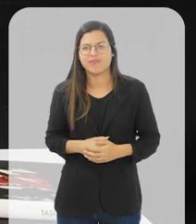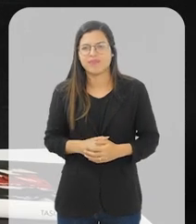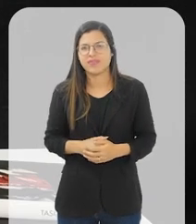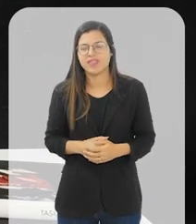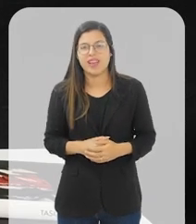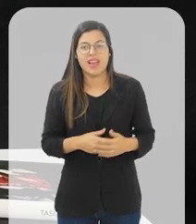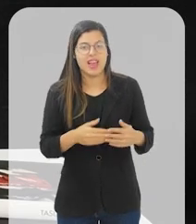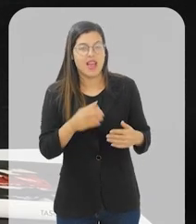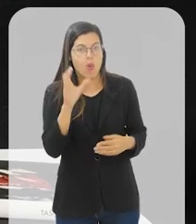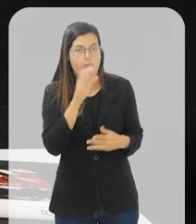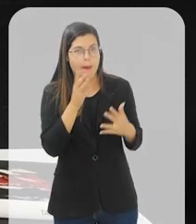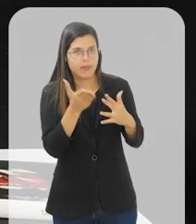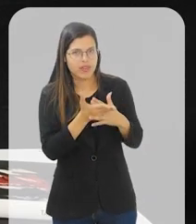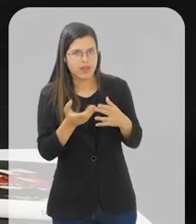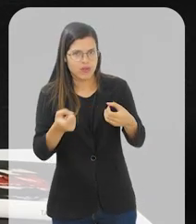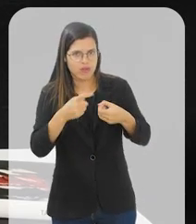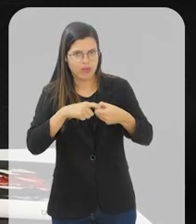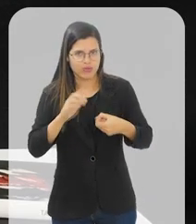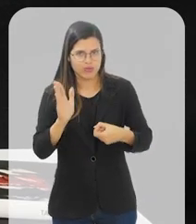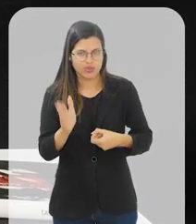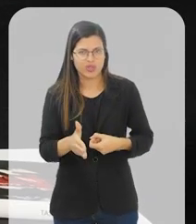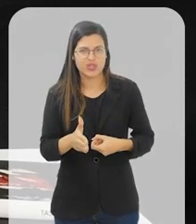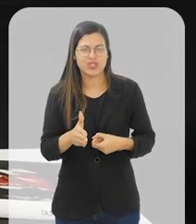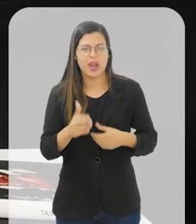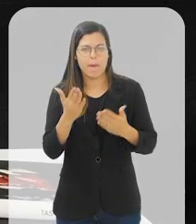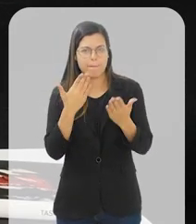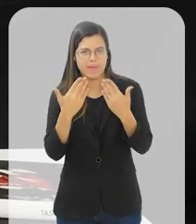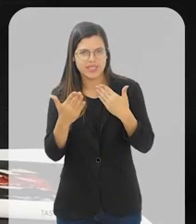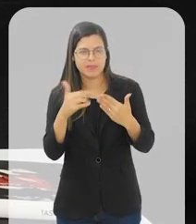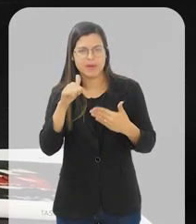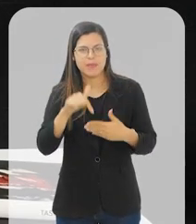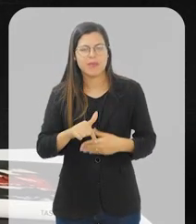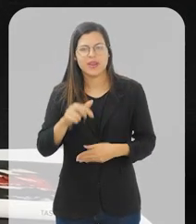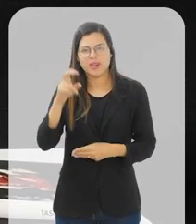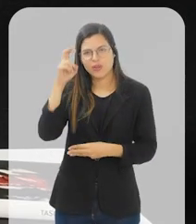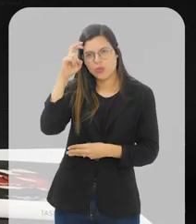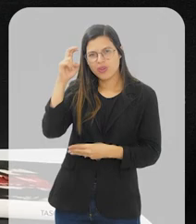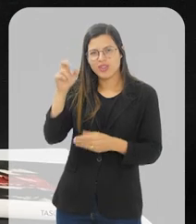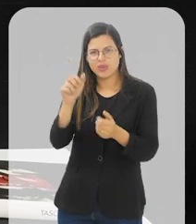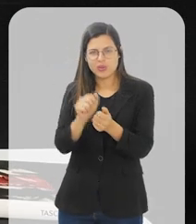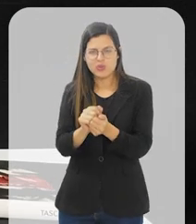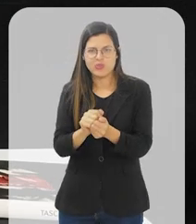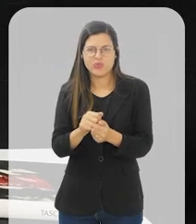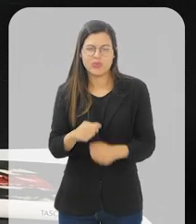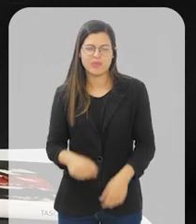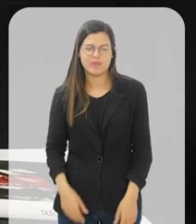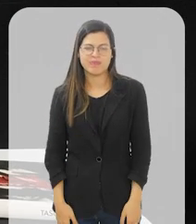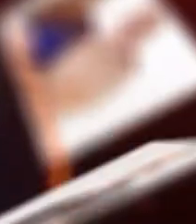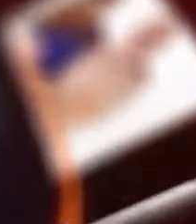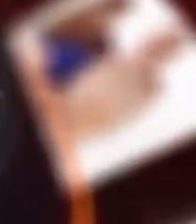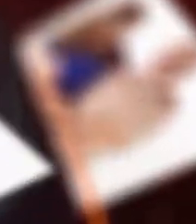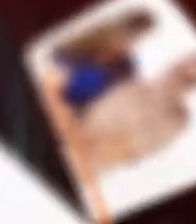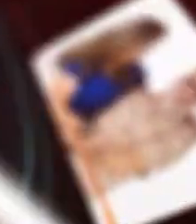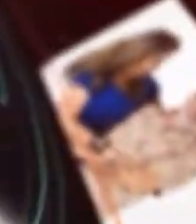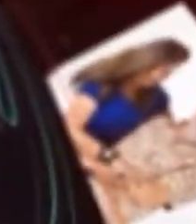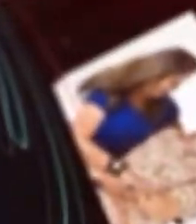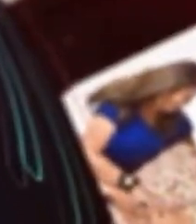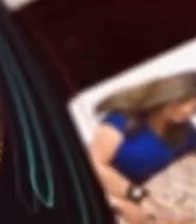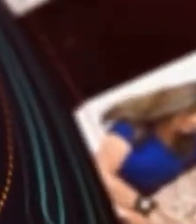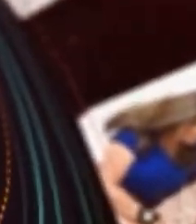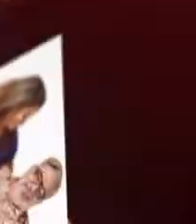ok. Vamos para um rápido intervalo e eu volto já com mais um bate-papo aqui no Quintas com Quintais.